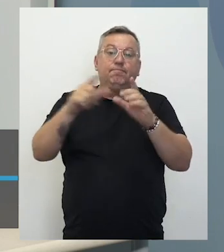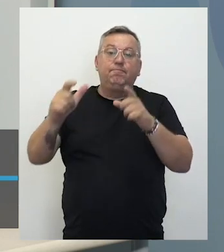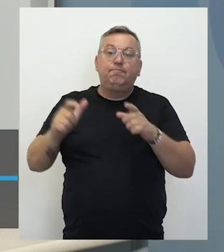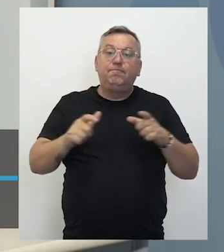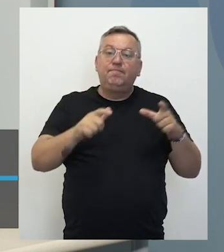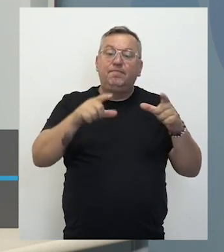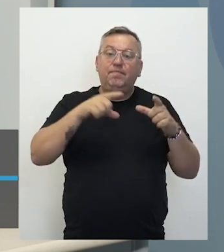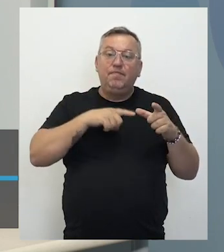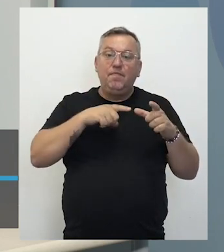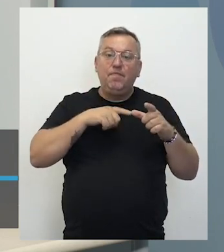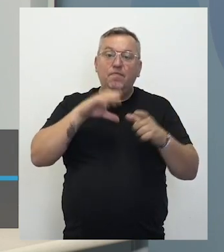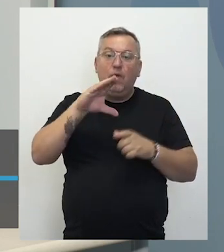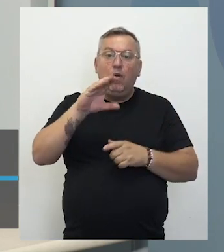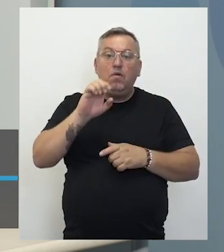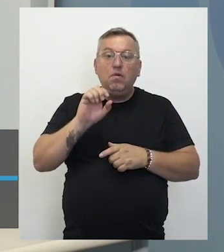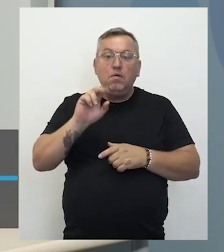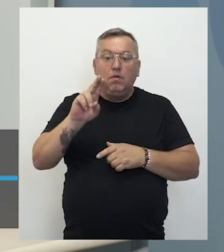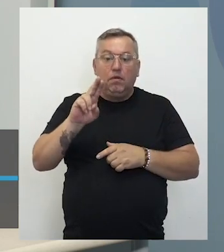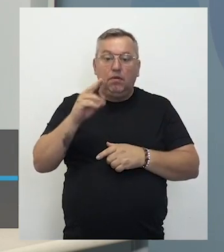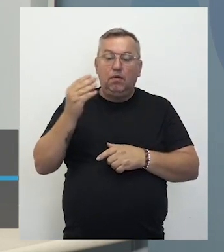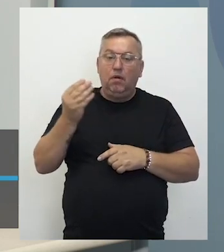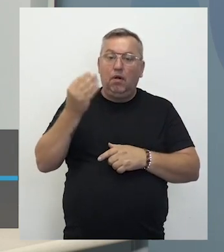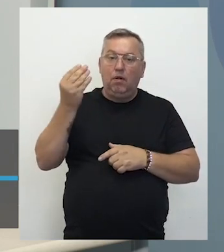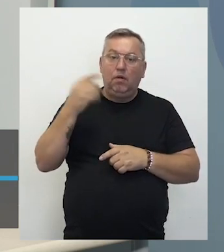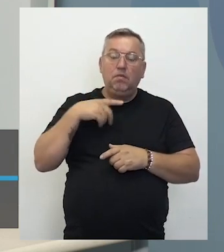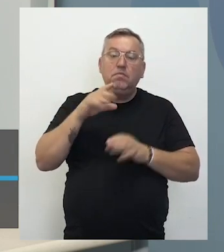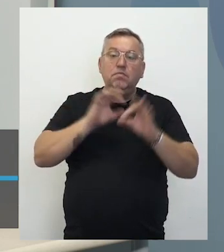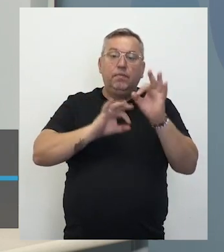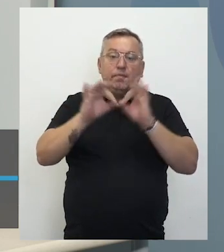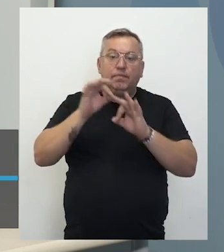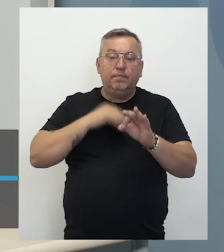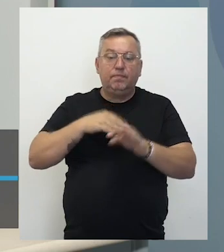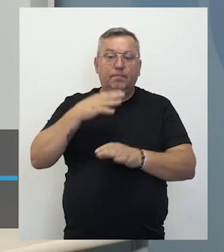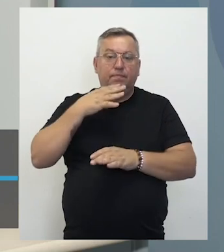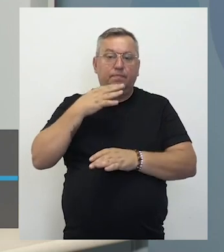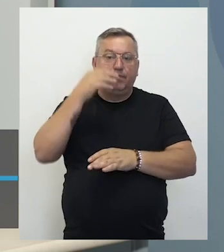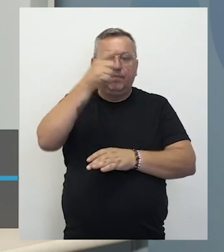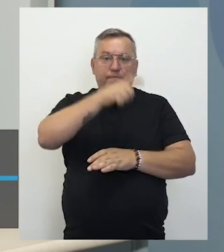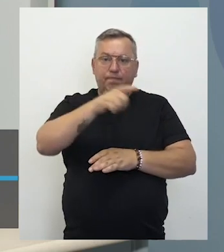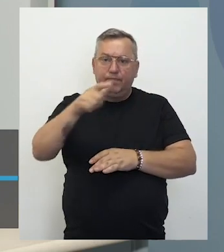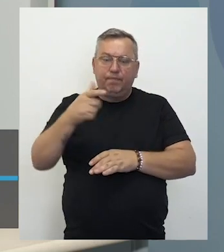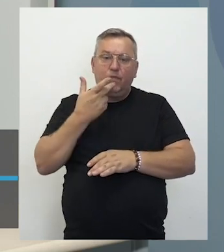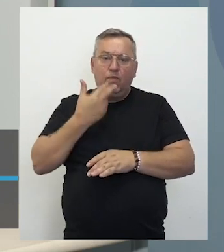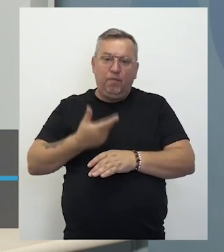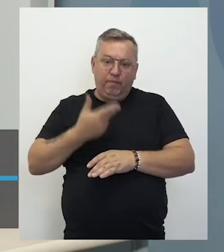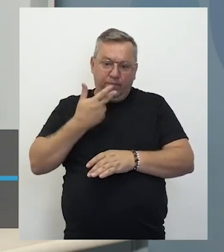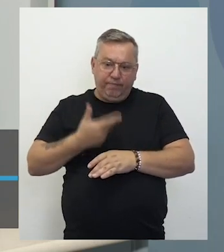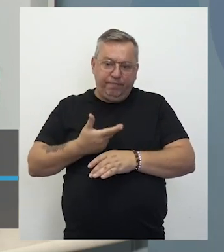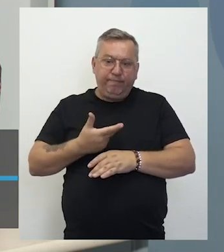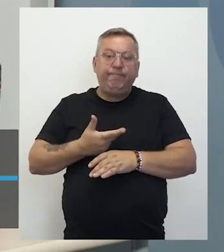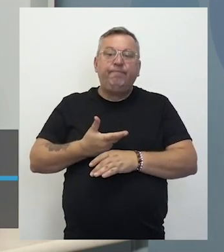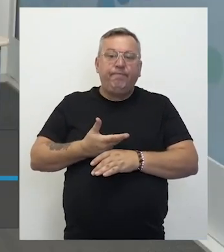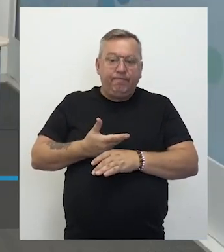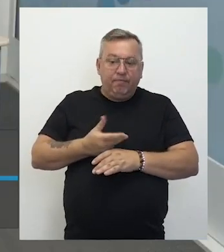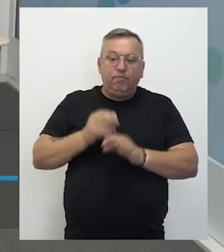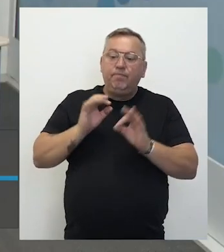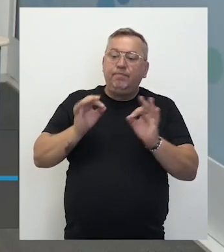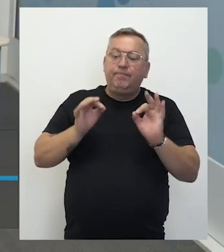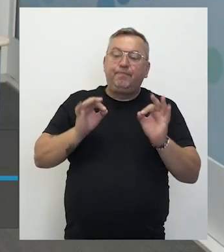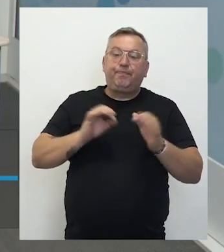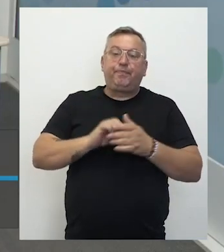tem um céu, e como você pode aprimorar os seus conhecimentos em outros idiomas. Não é isso, professora? Muito